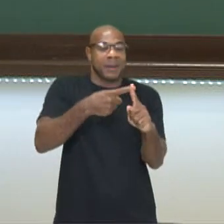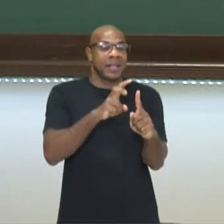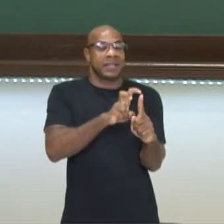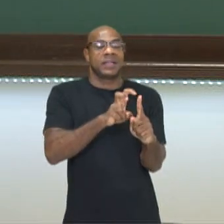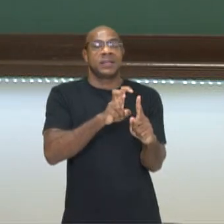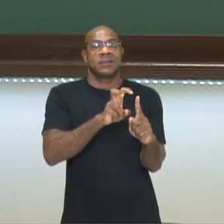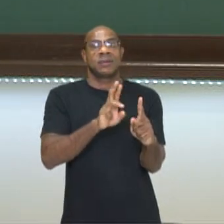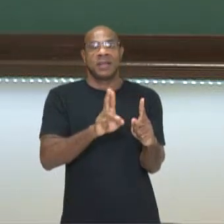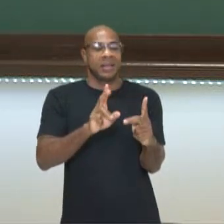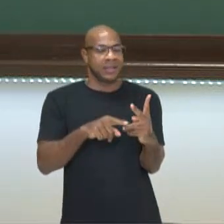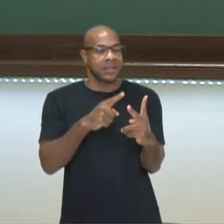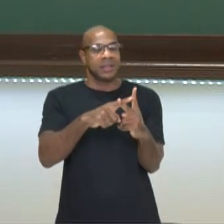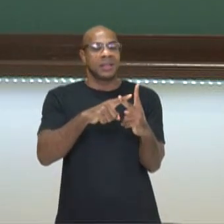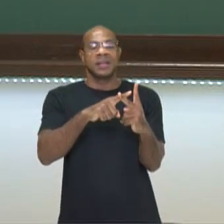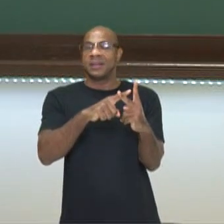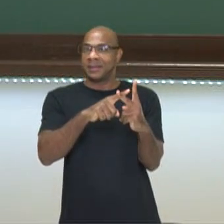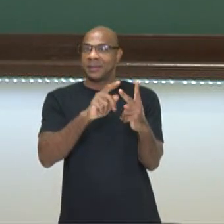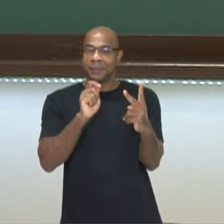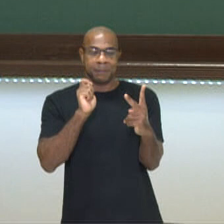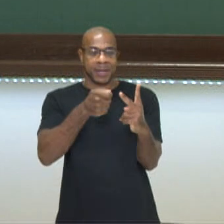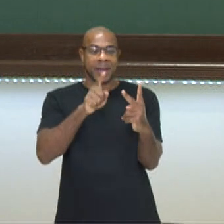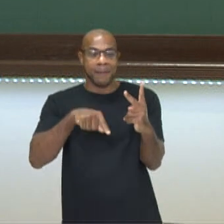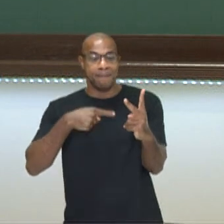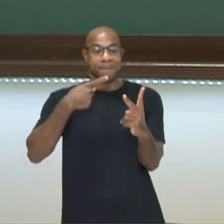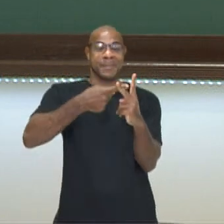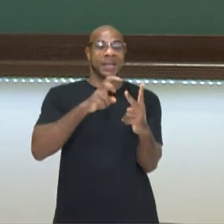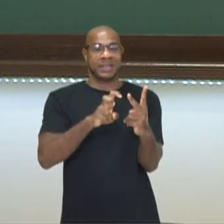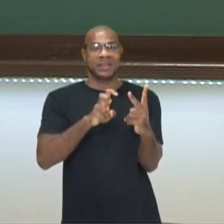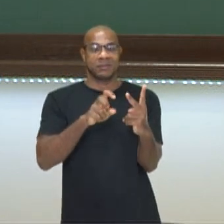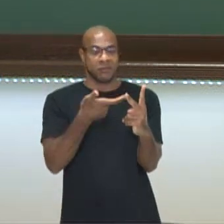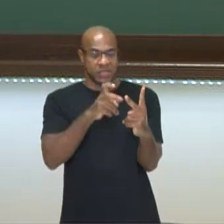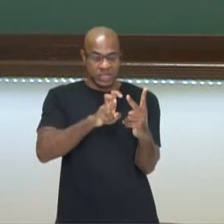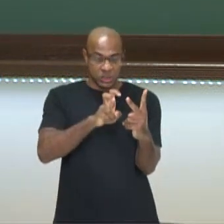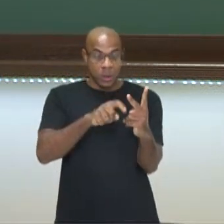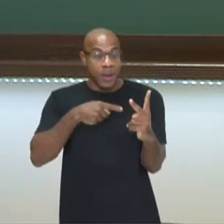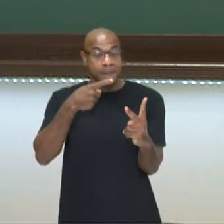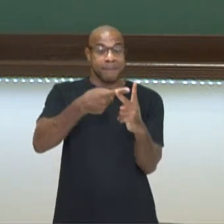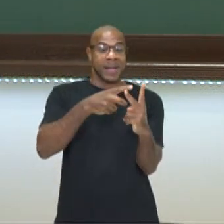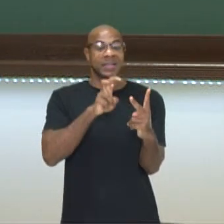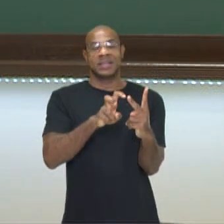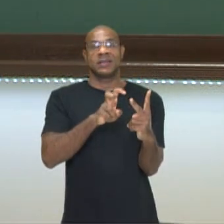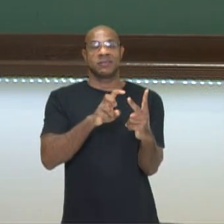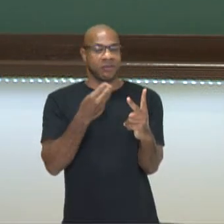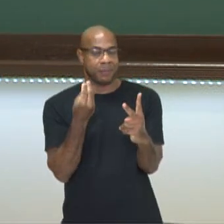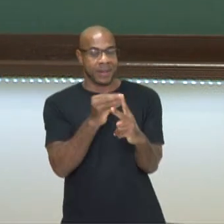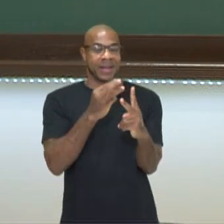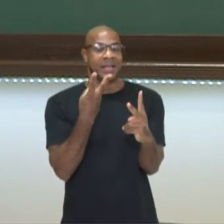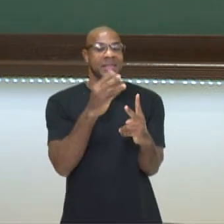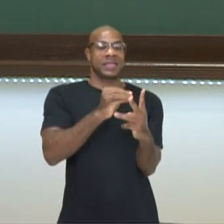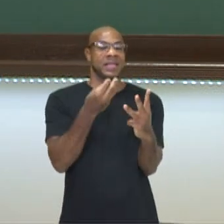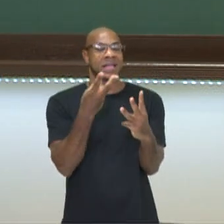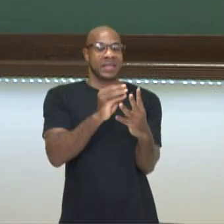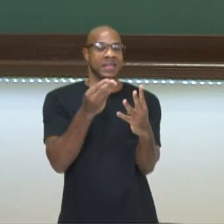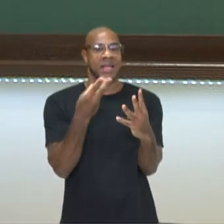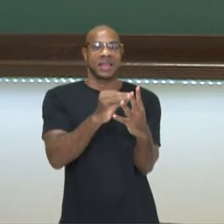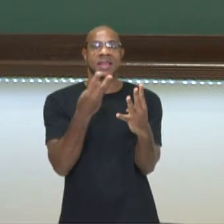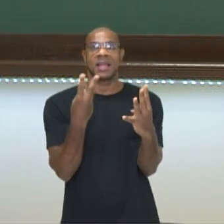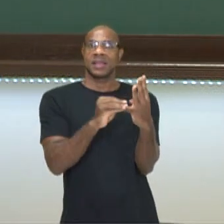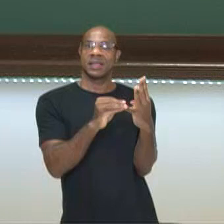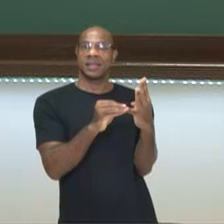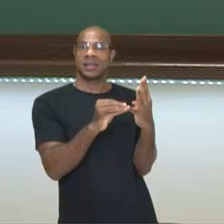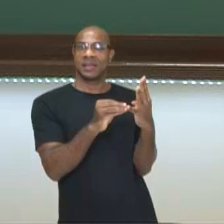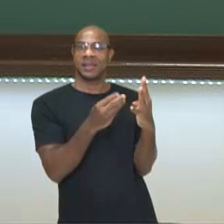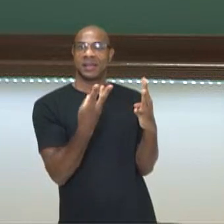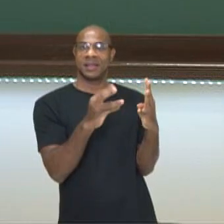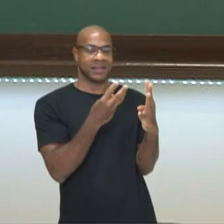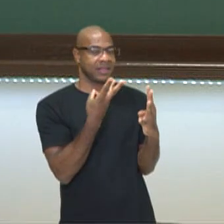de R$5. Então, em vez de pagar R$25, eu vou pagar R$30. Então, no final,